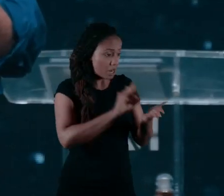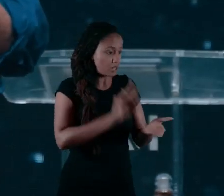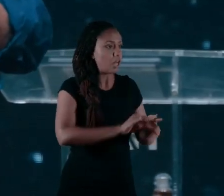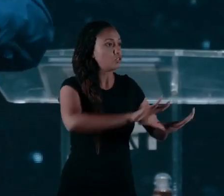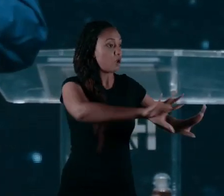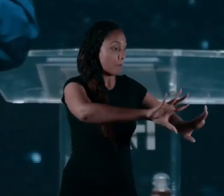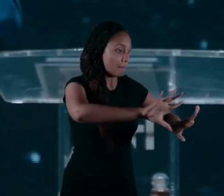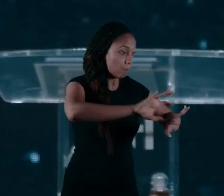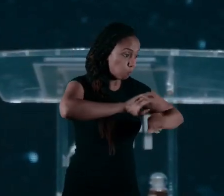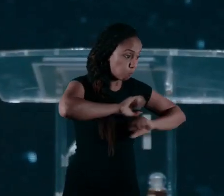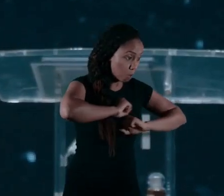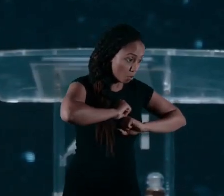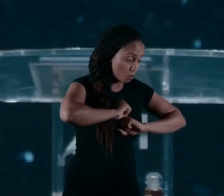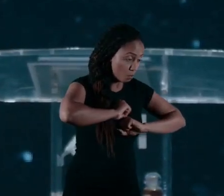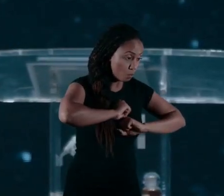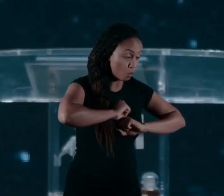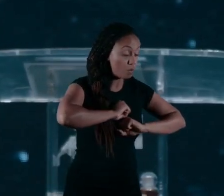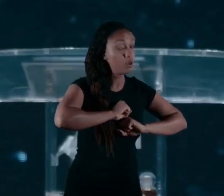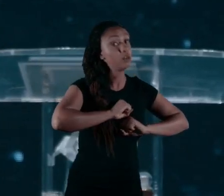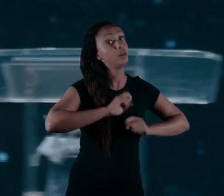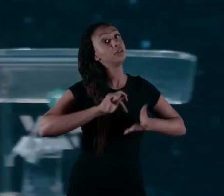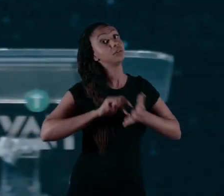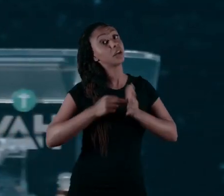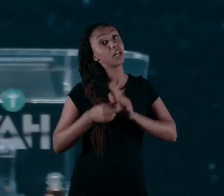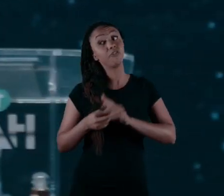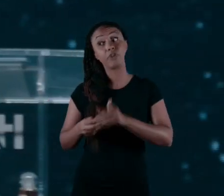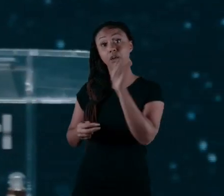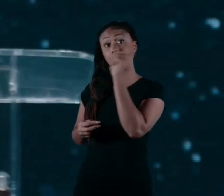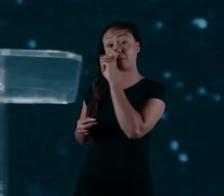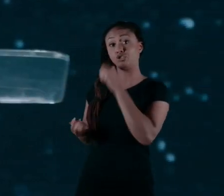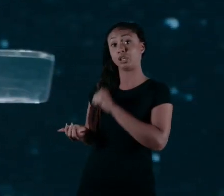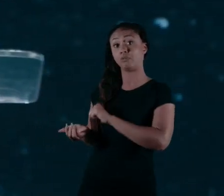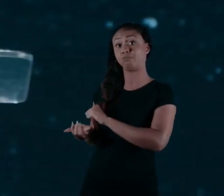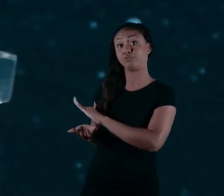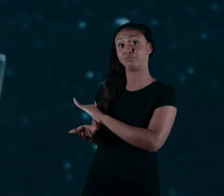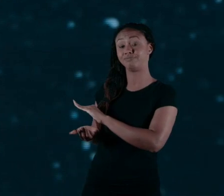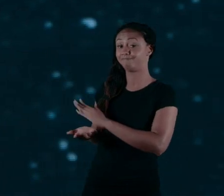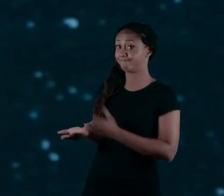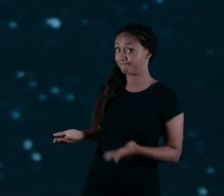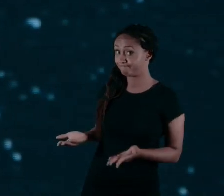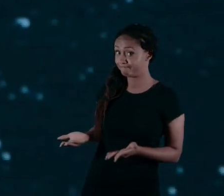a verdade, você tem que excluir o que é mentira.